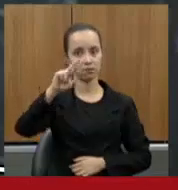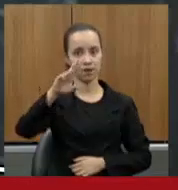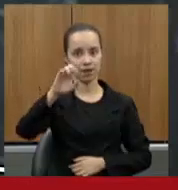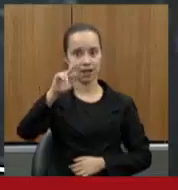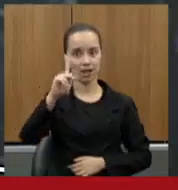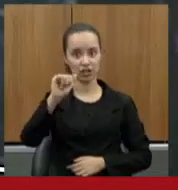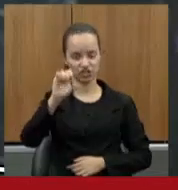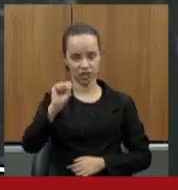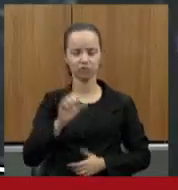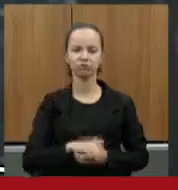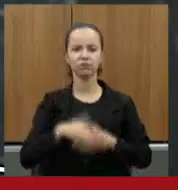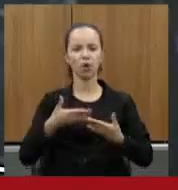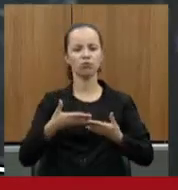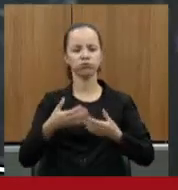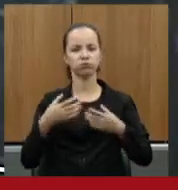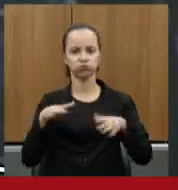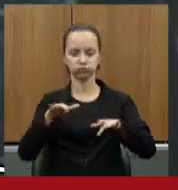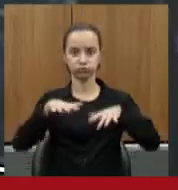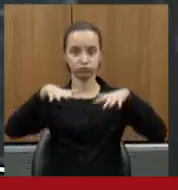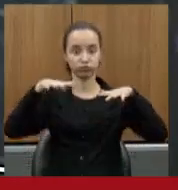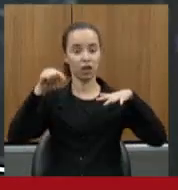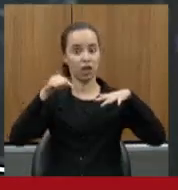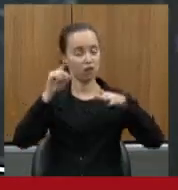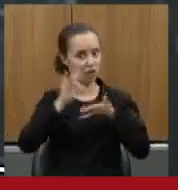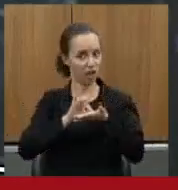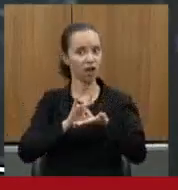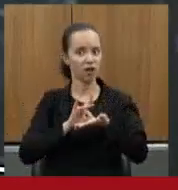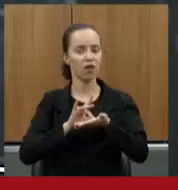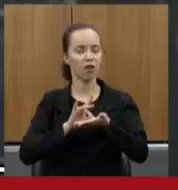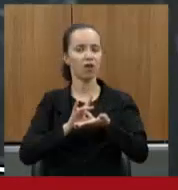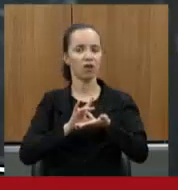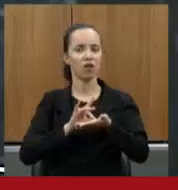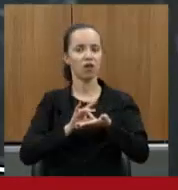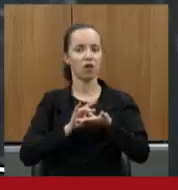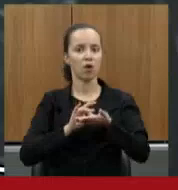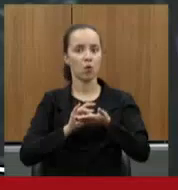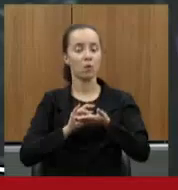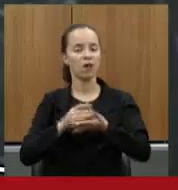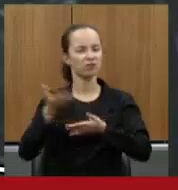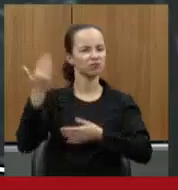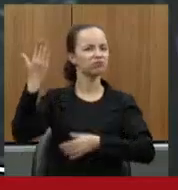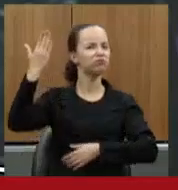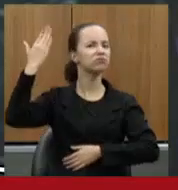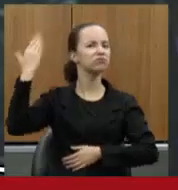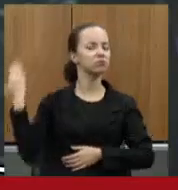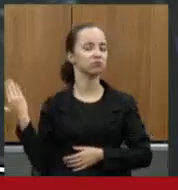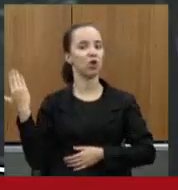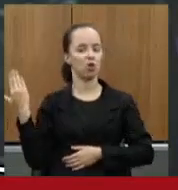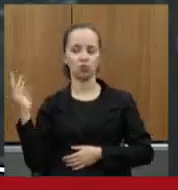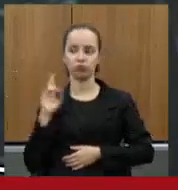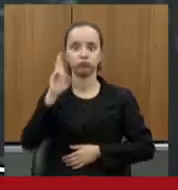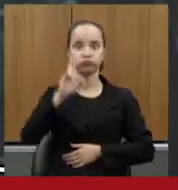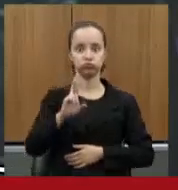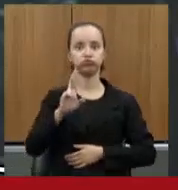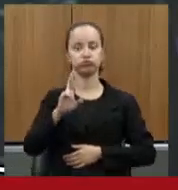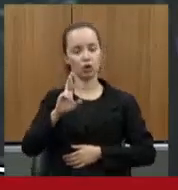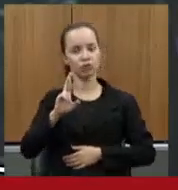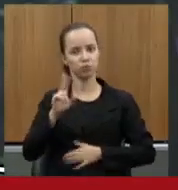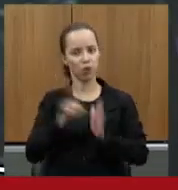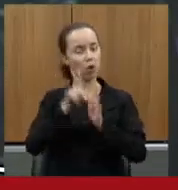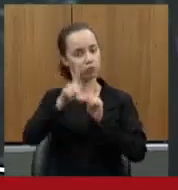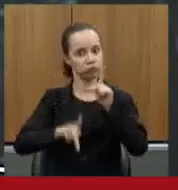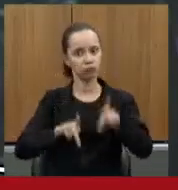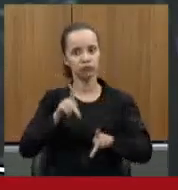Então, esta Assembleia era, na verdade, uma Assembleia, na época, altamente representativa da sociedade.